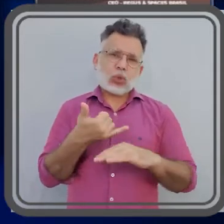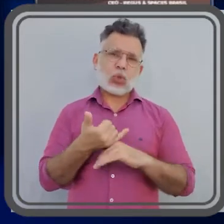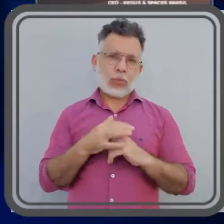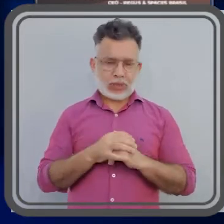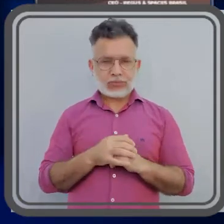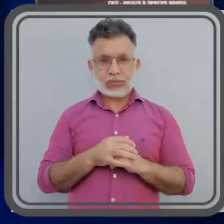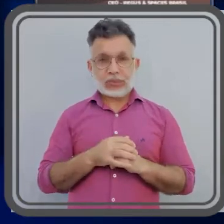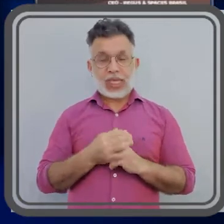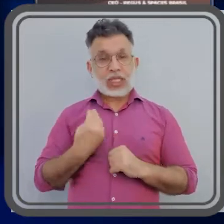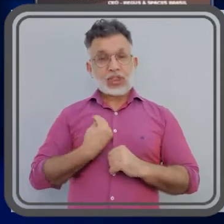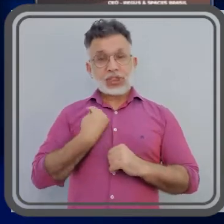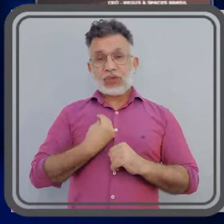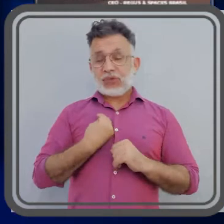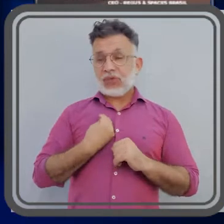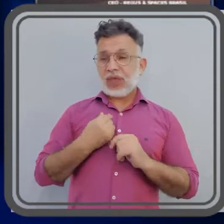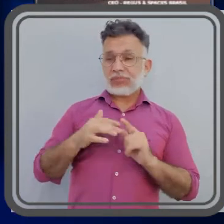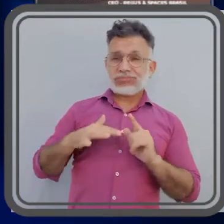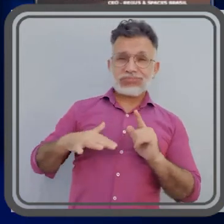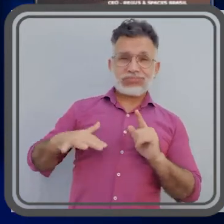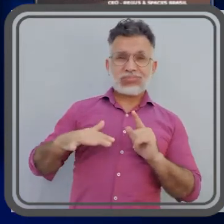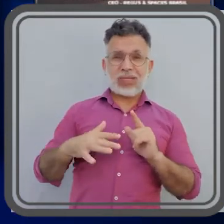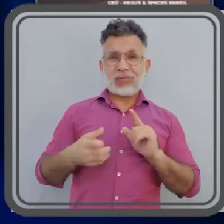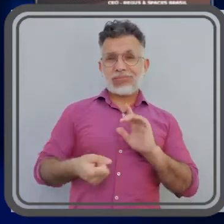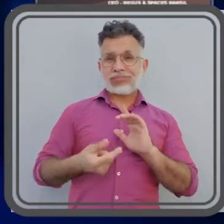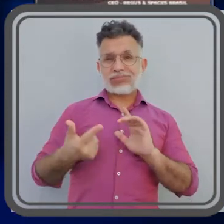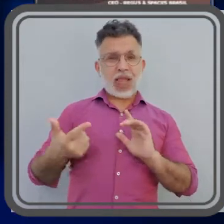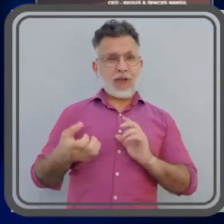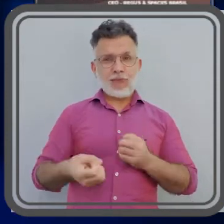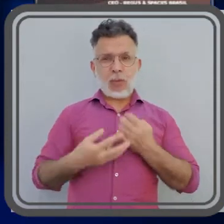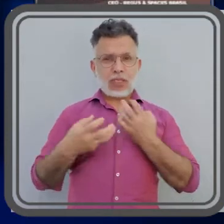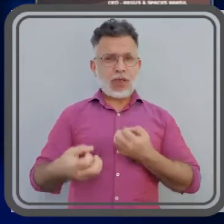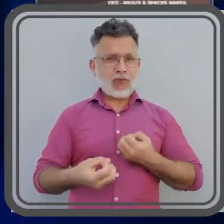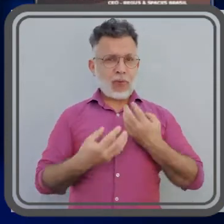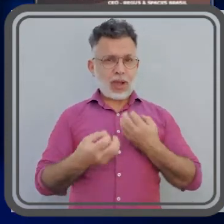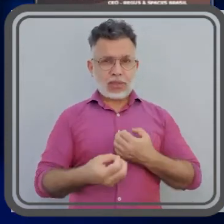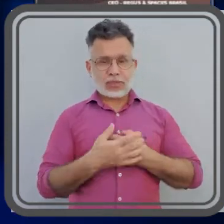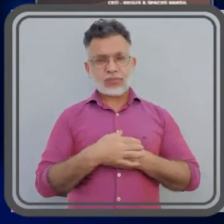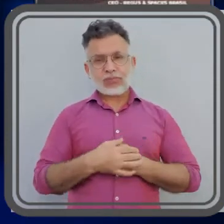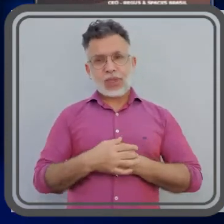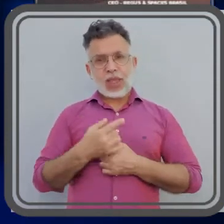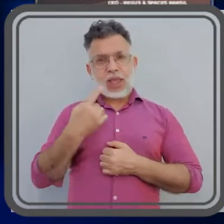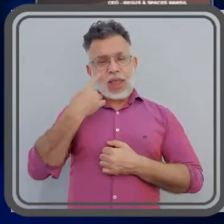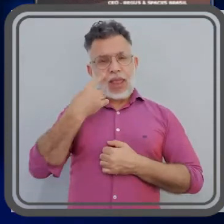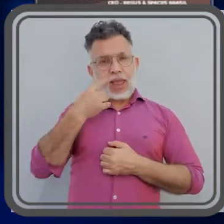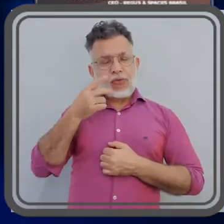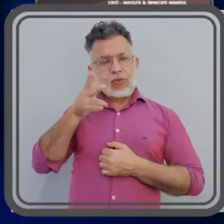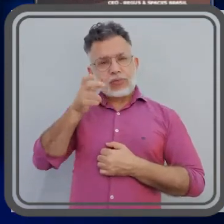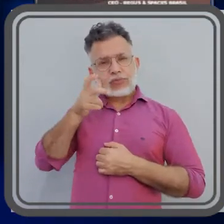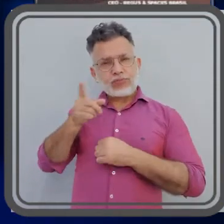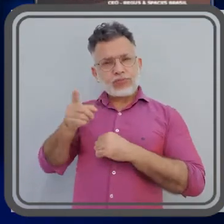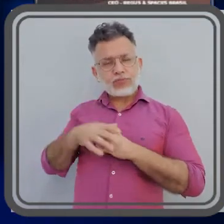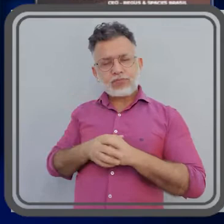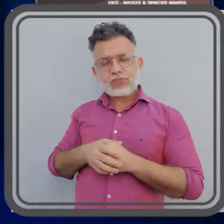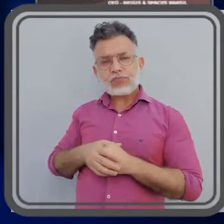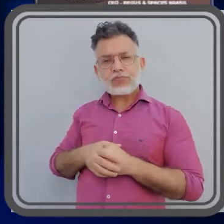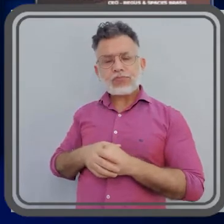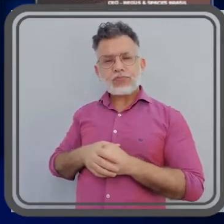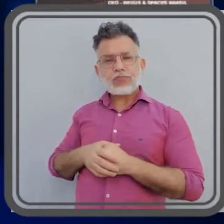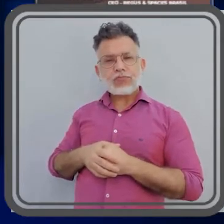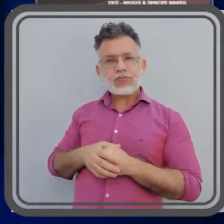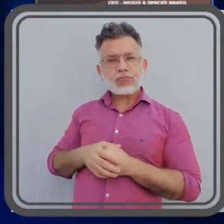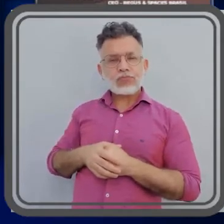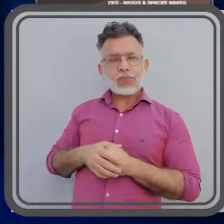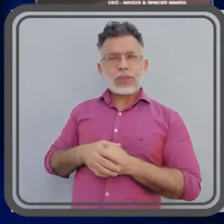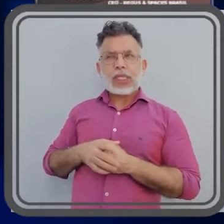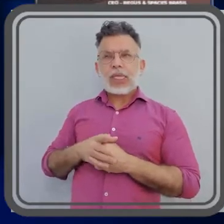a gente vivia num deserto de informação. Eu fui ouvir a voz do Warren Buffett em 2006,